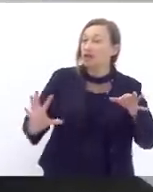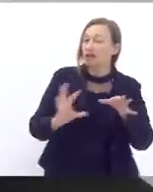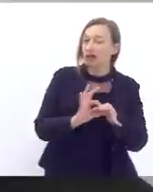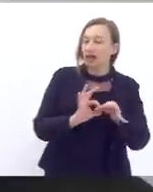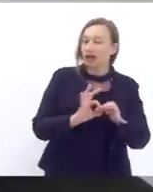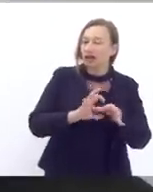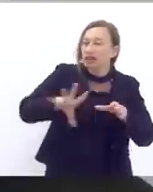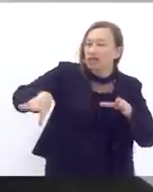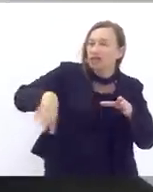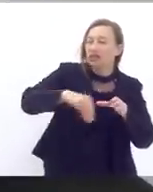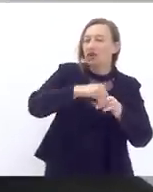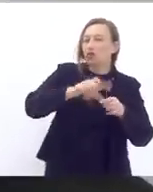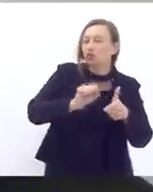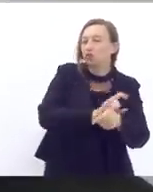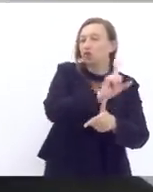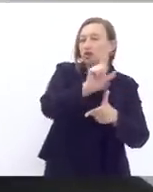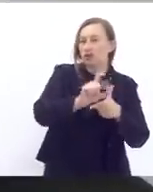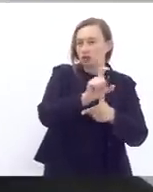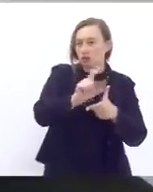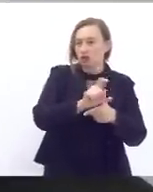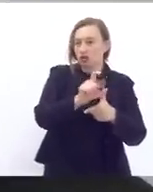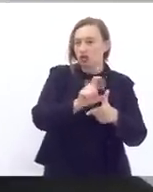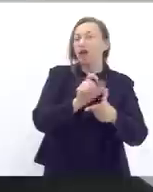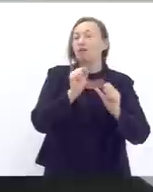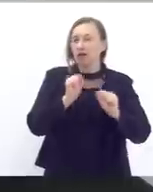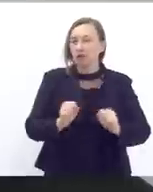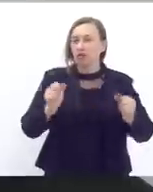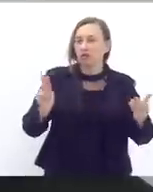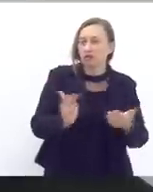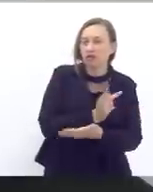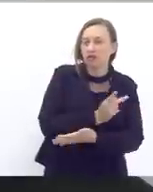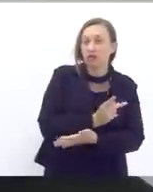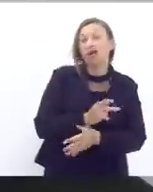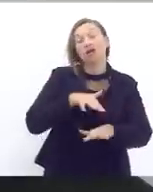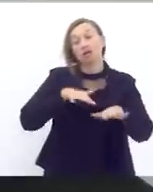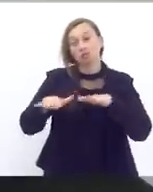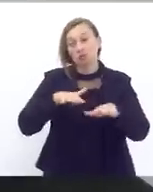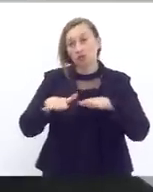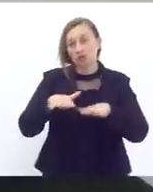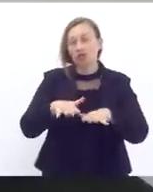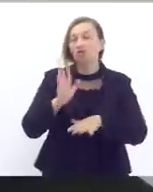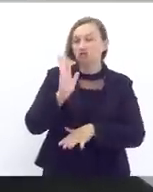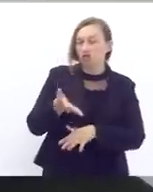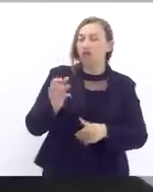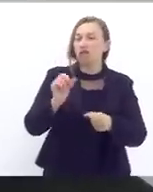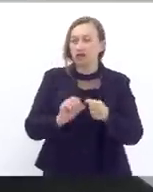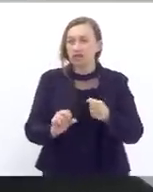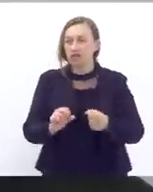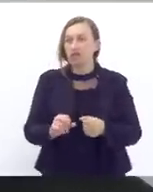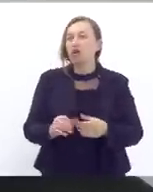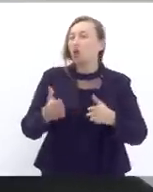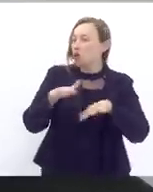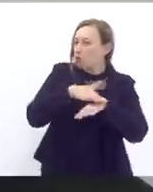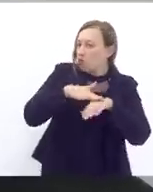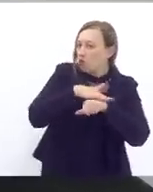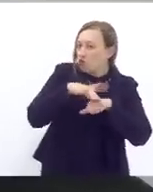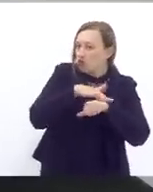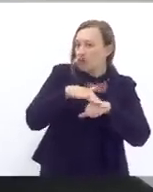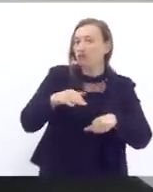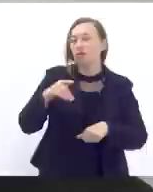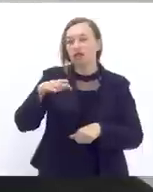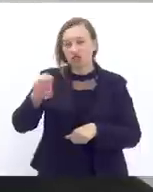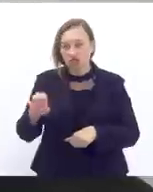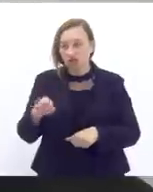dentro do executivo para que isso possa acontecer e esse movimento já está fazendo feito eu converso bastante com